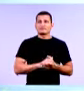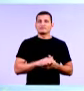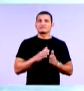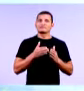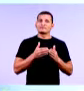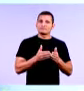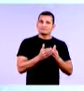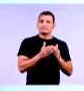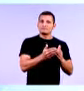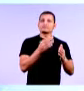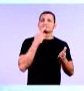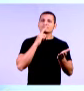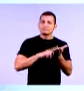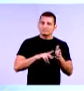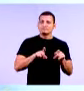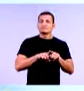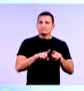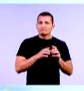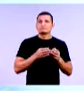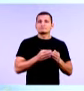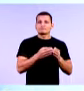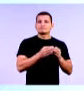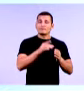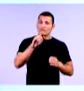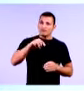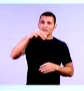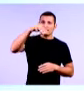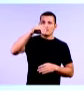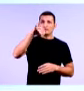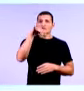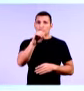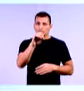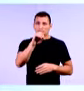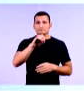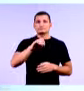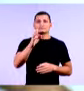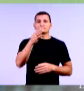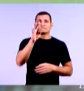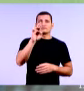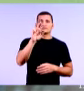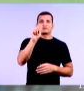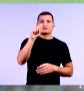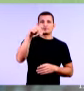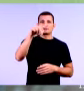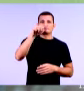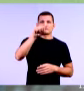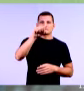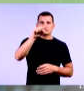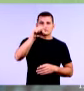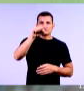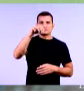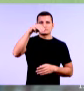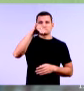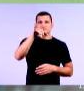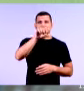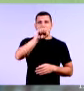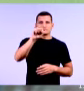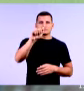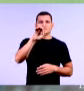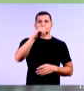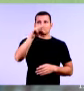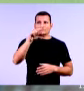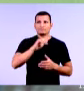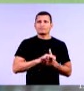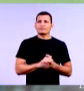vai através de barco também, tá certo? Então, são os meios de transmissão, são esses. E agora, esse eu quero ver, professor. Dispositivo